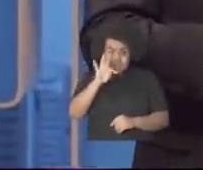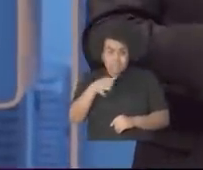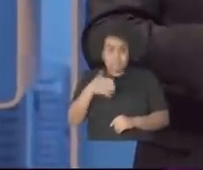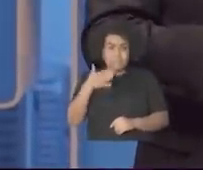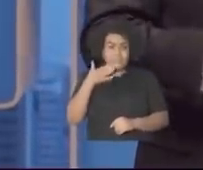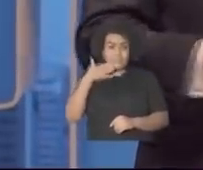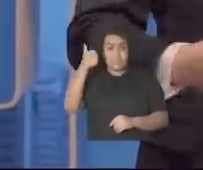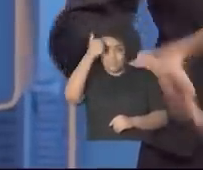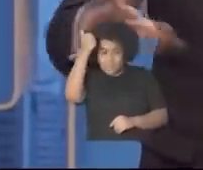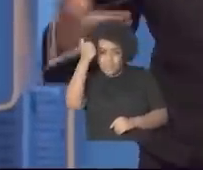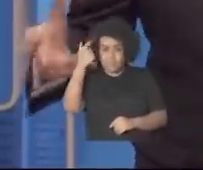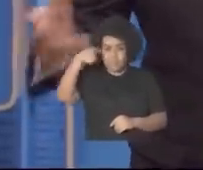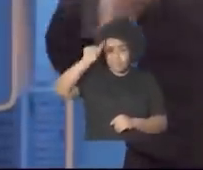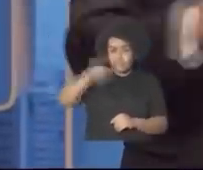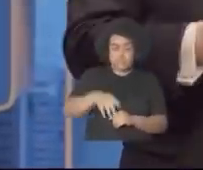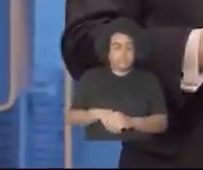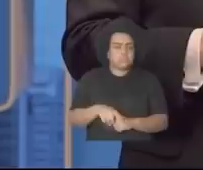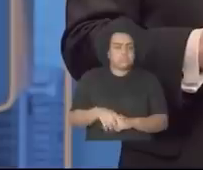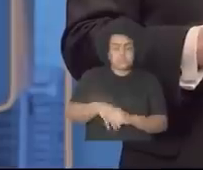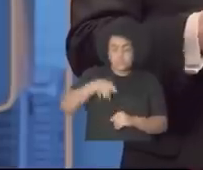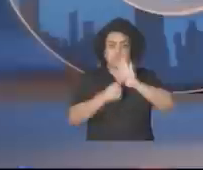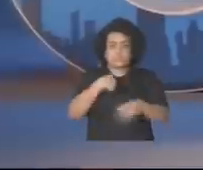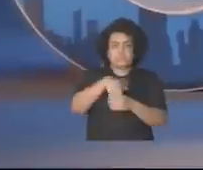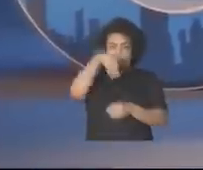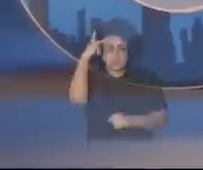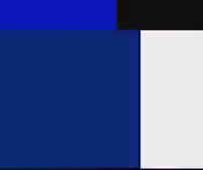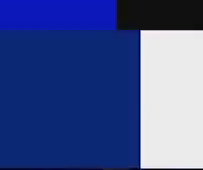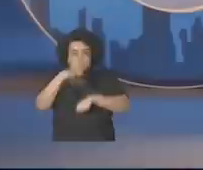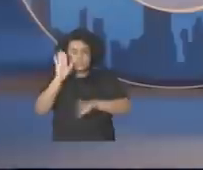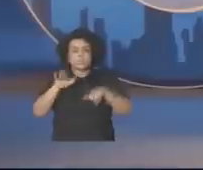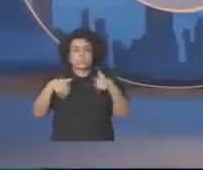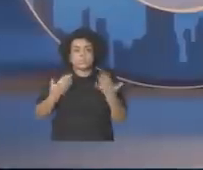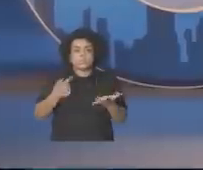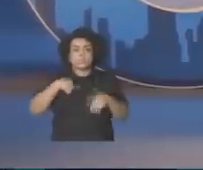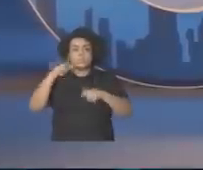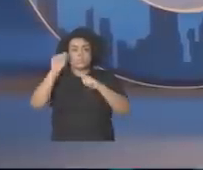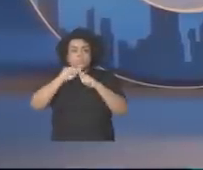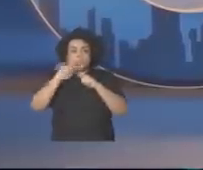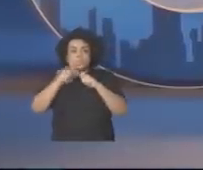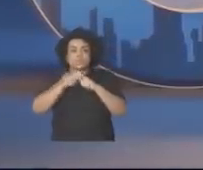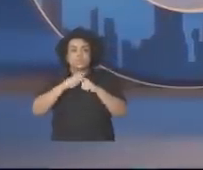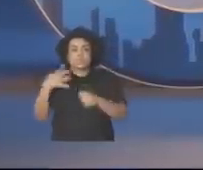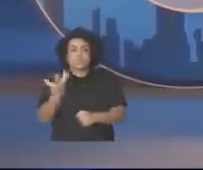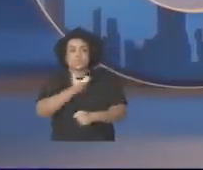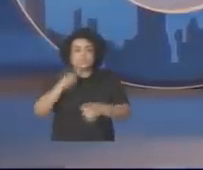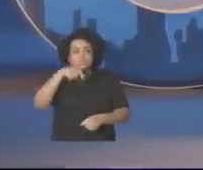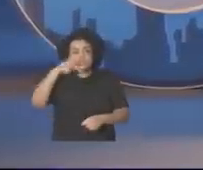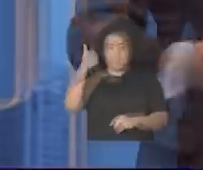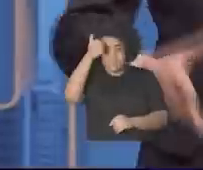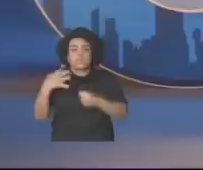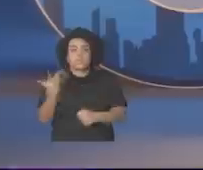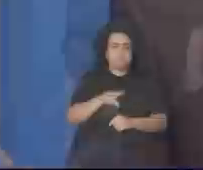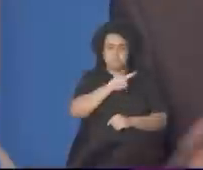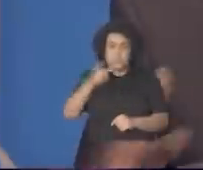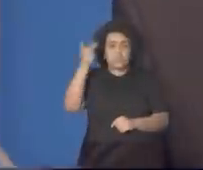PT? Sim! Melhorou com o Dória? Sim! Vai ser fundo em... O auxílio paulistano pega